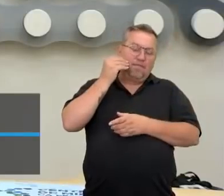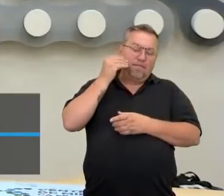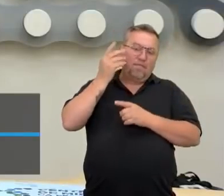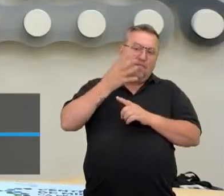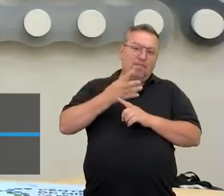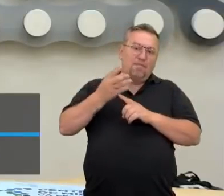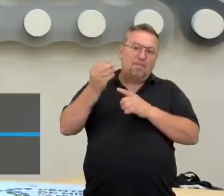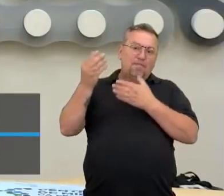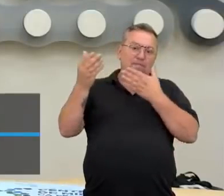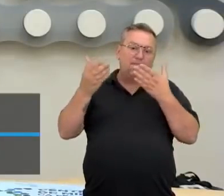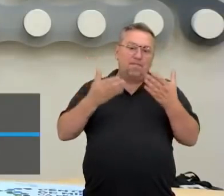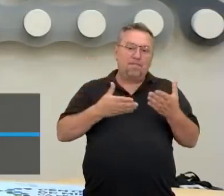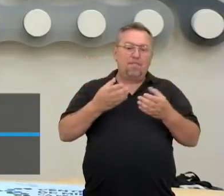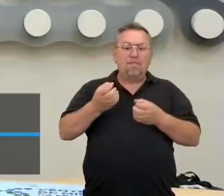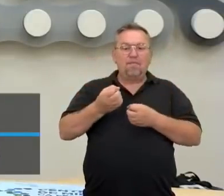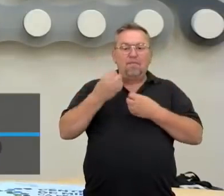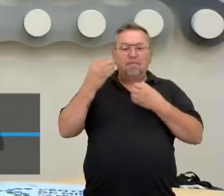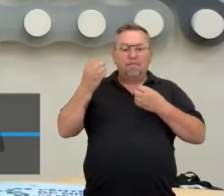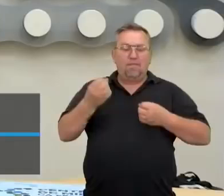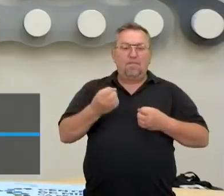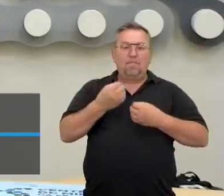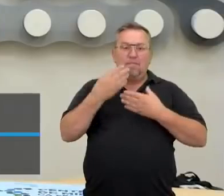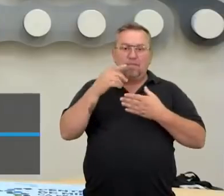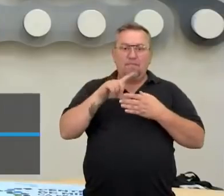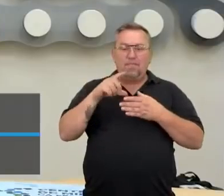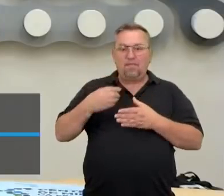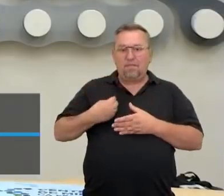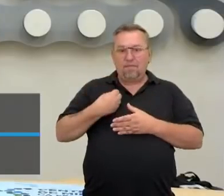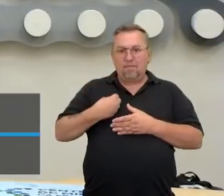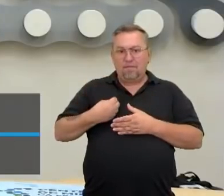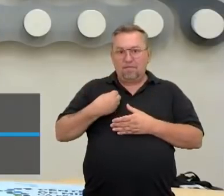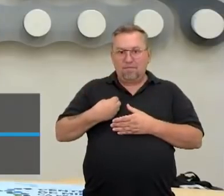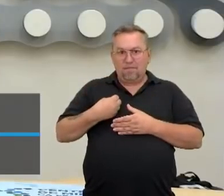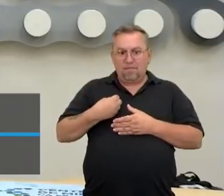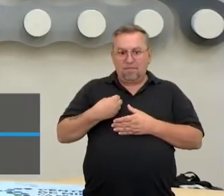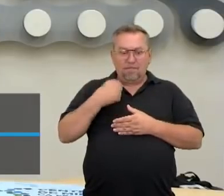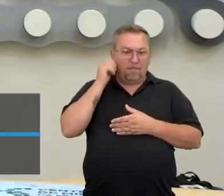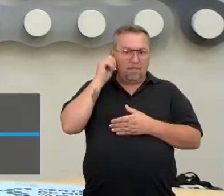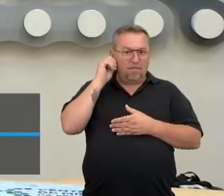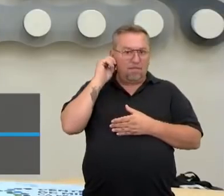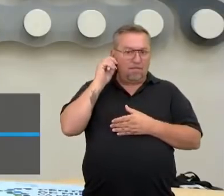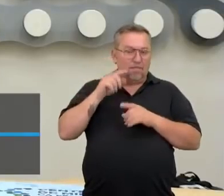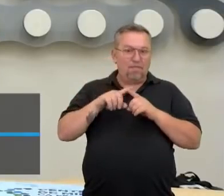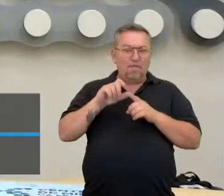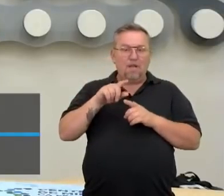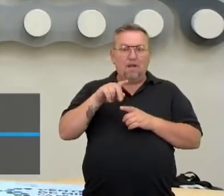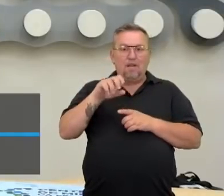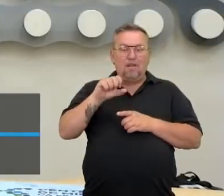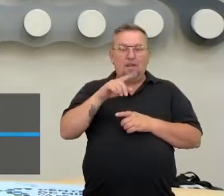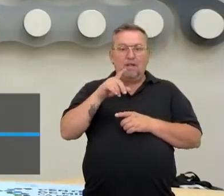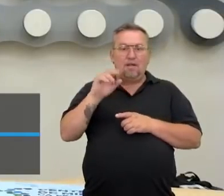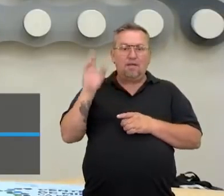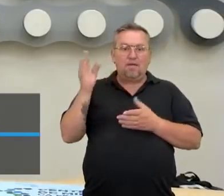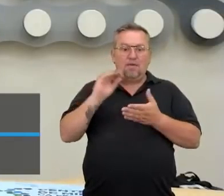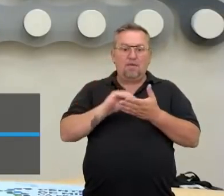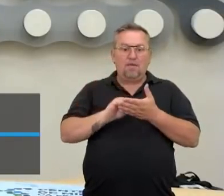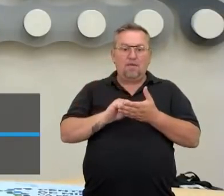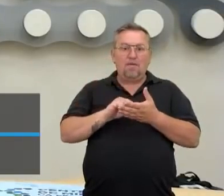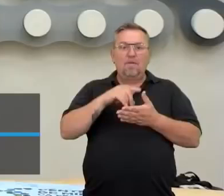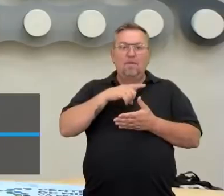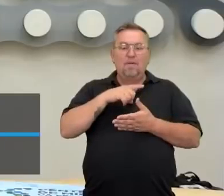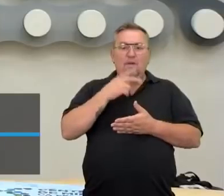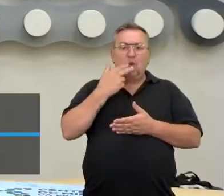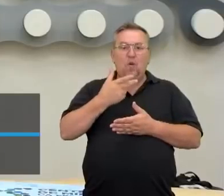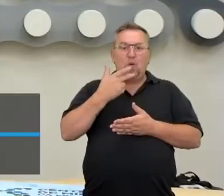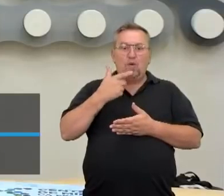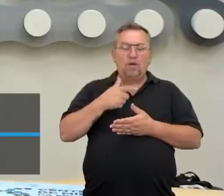arte, trazer a sua informação, dar uma vida, um colorido, conforme a Alessandra, da professora Edilene, coloca, traz um colorido